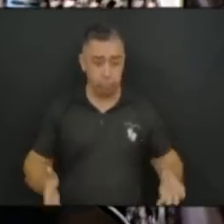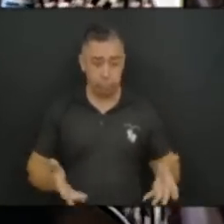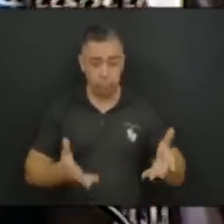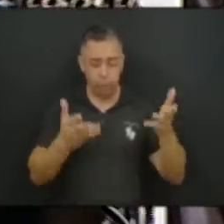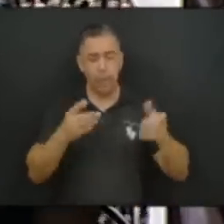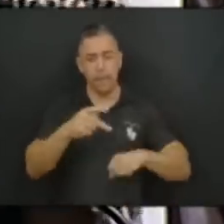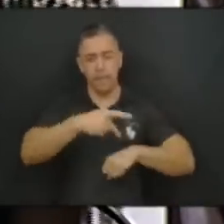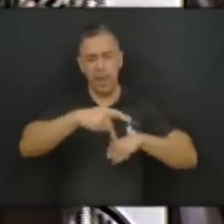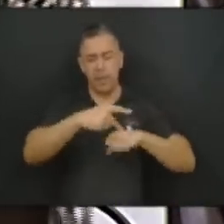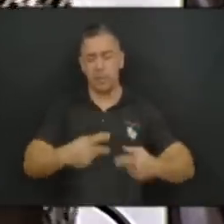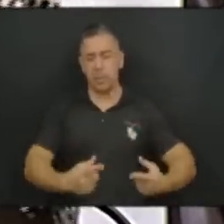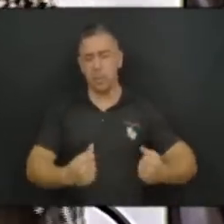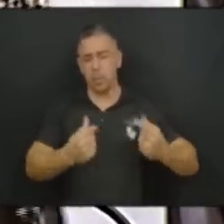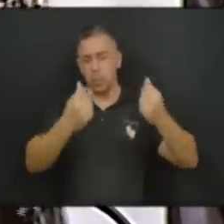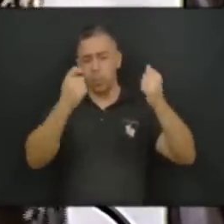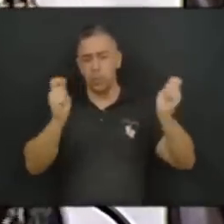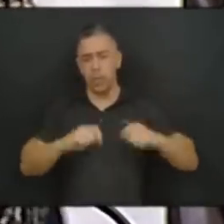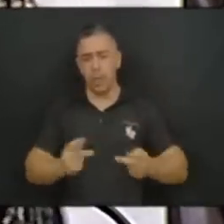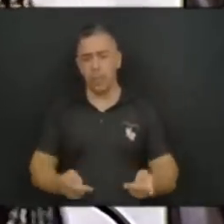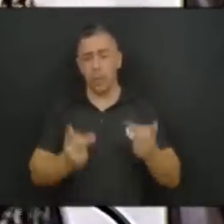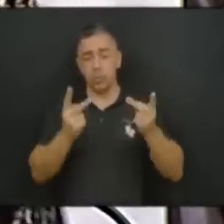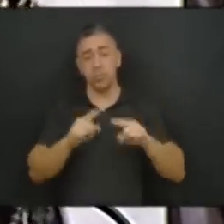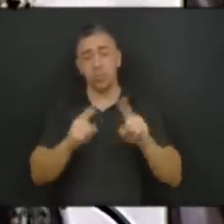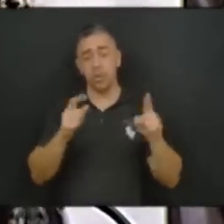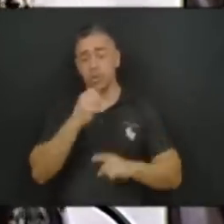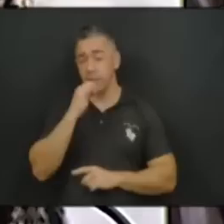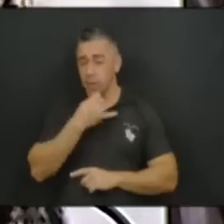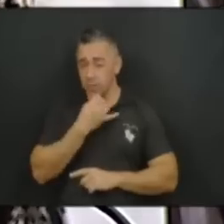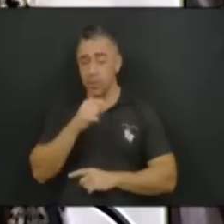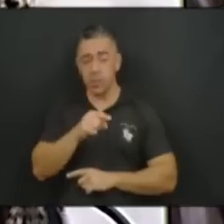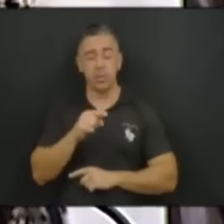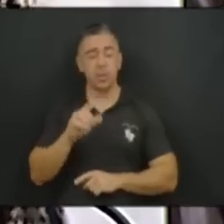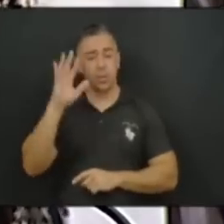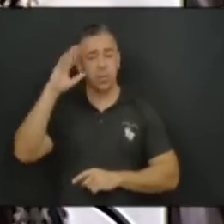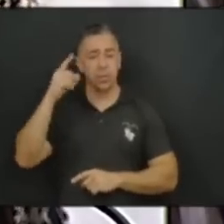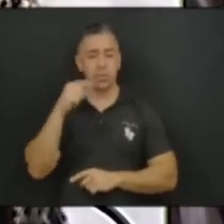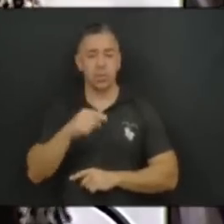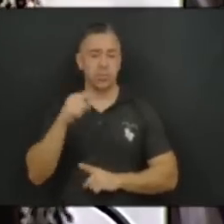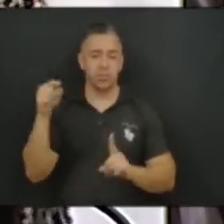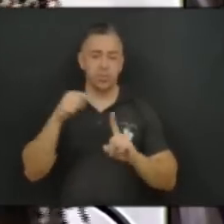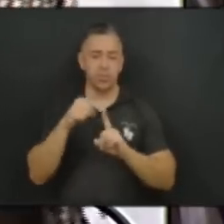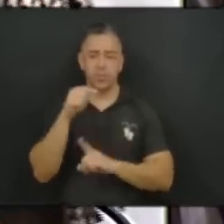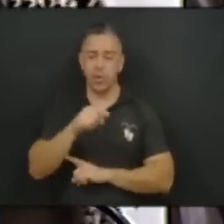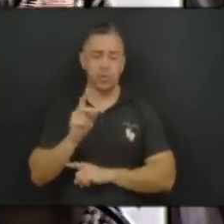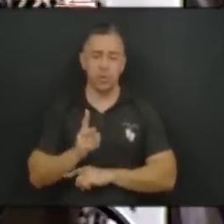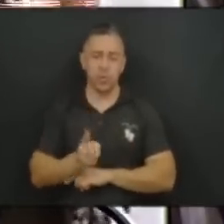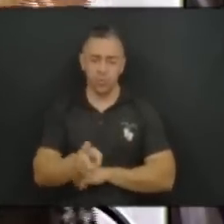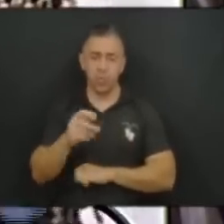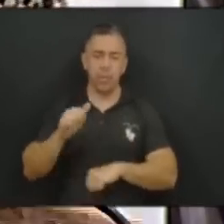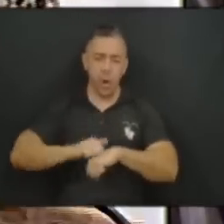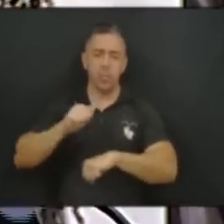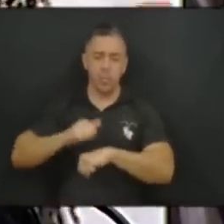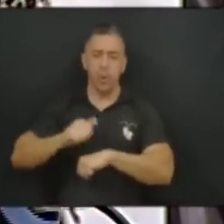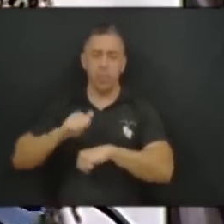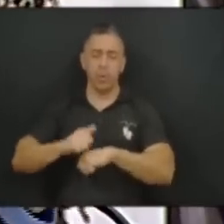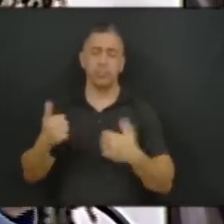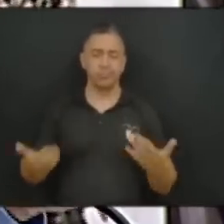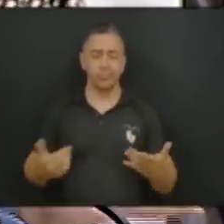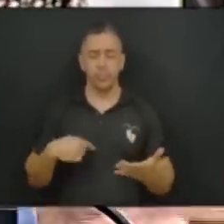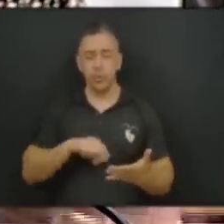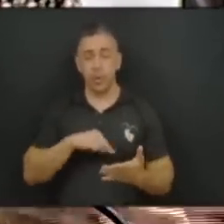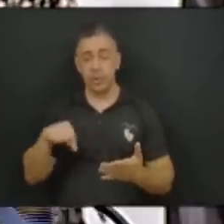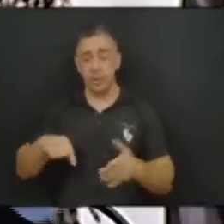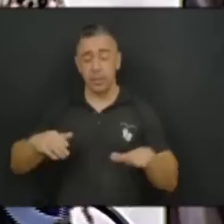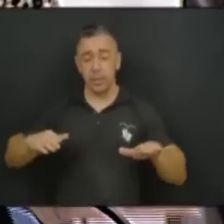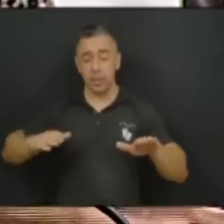um país rico e próspero infelizmente as condições objetivas ou mantém pobres do nosso